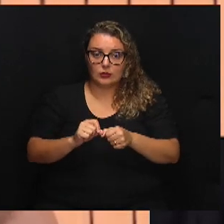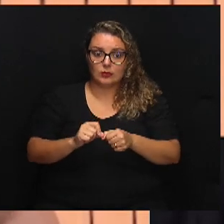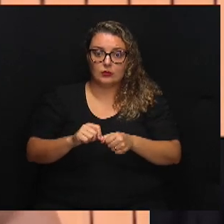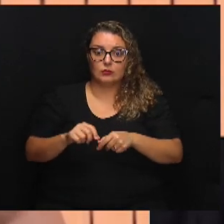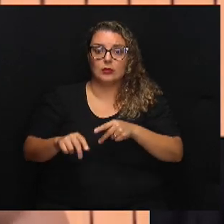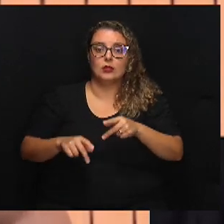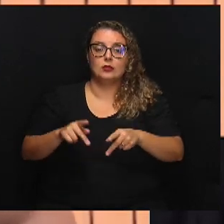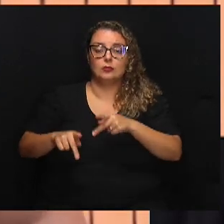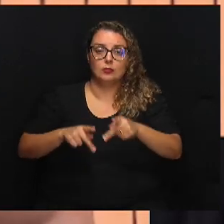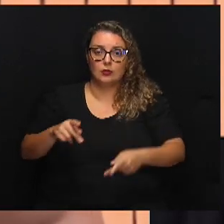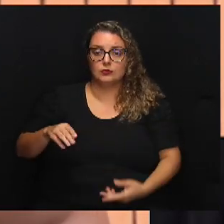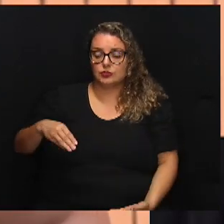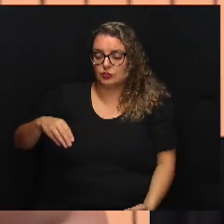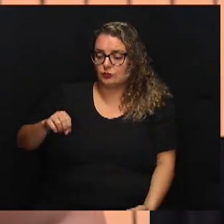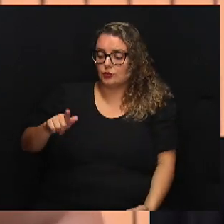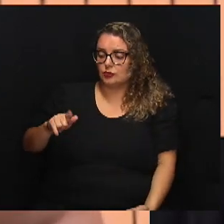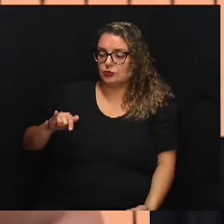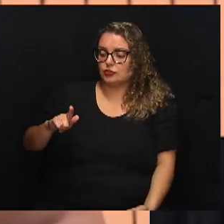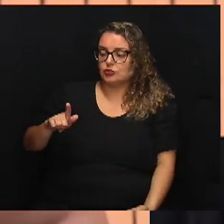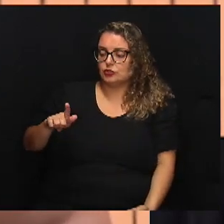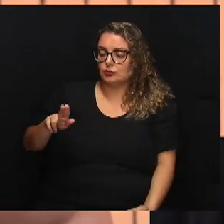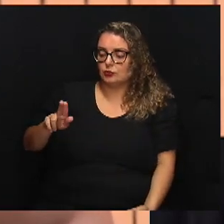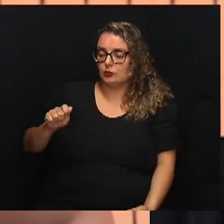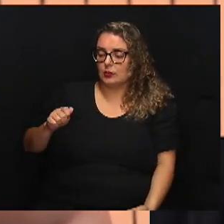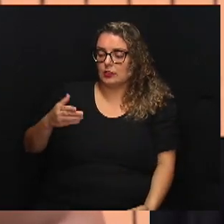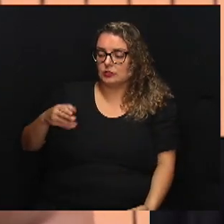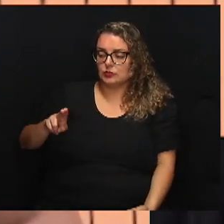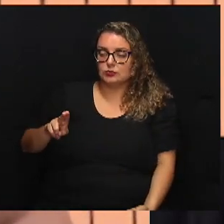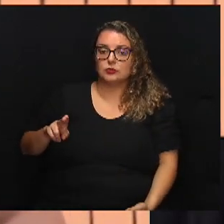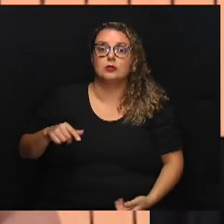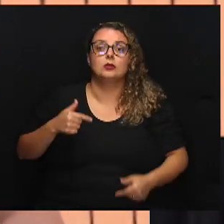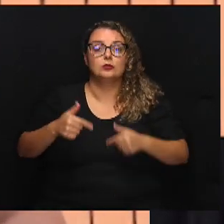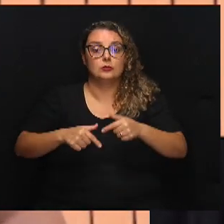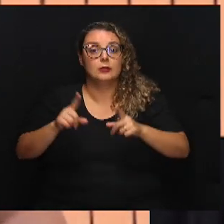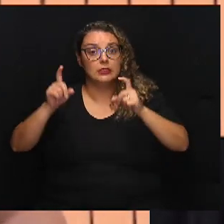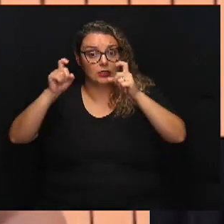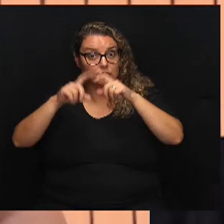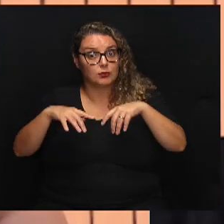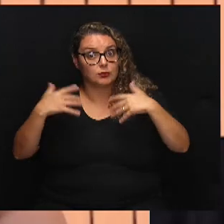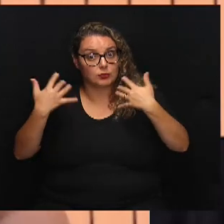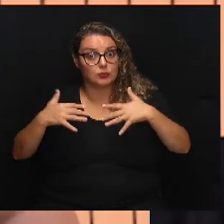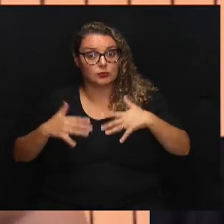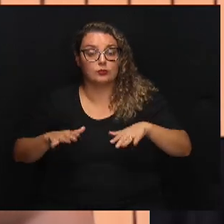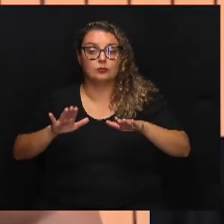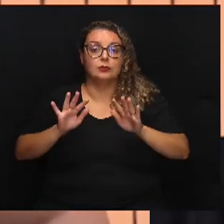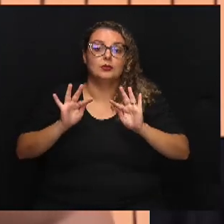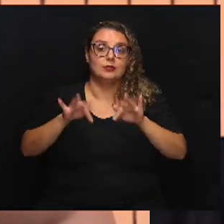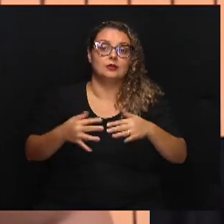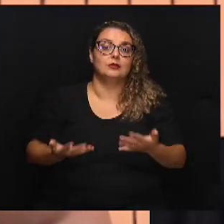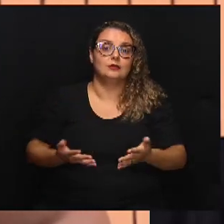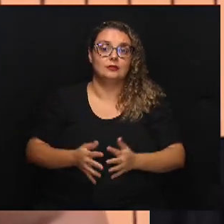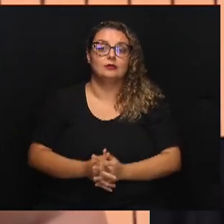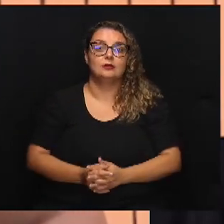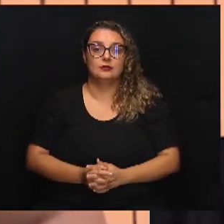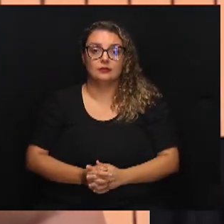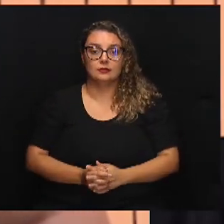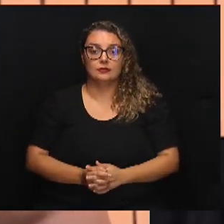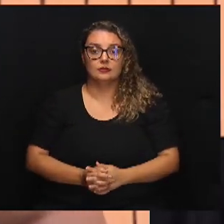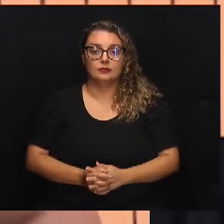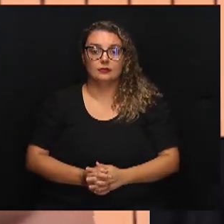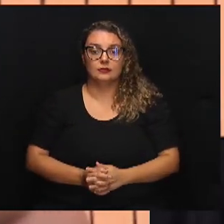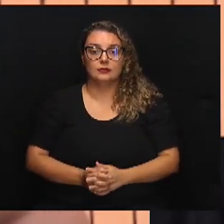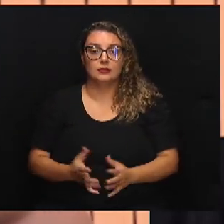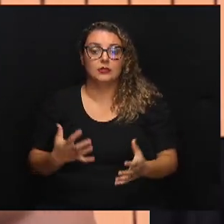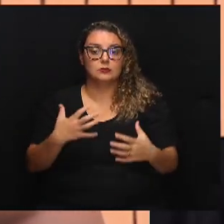Guaçu realmente é um trabalho árduo, mas, no final, a gente